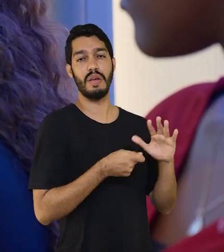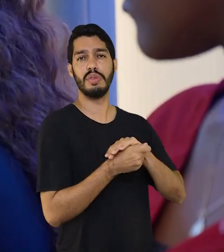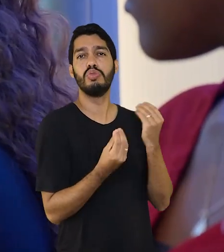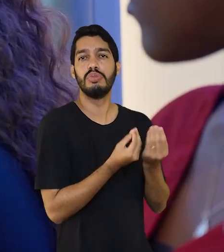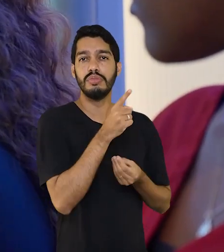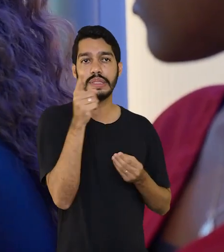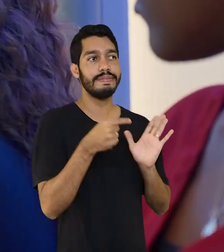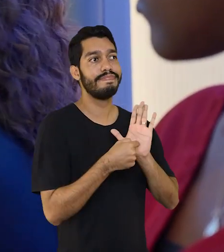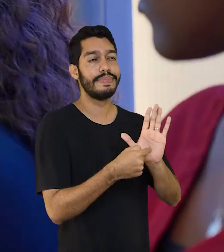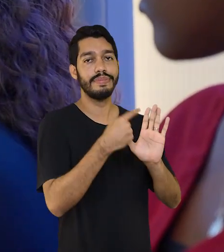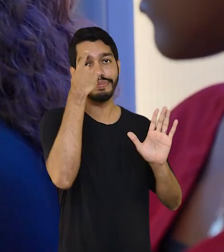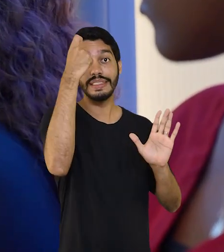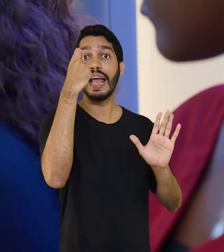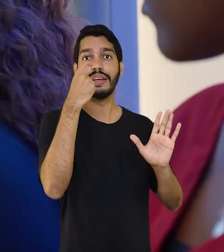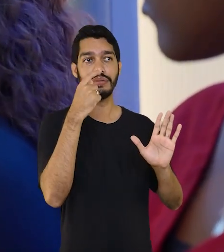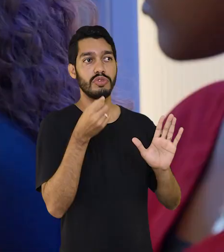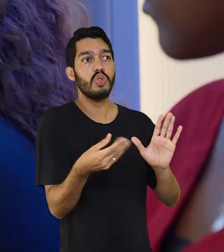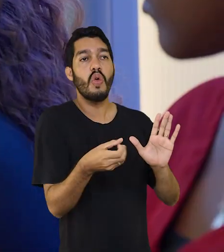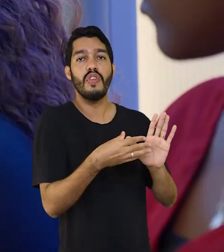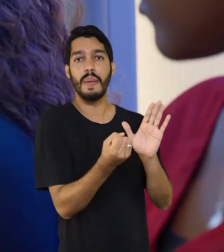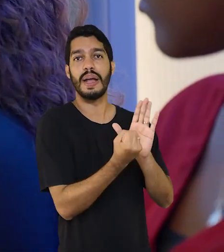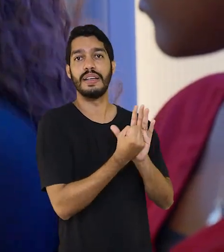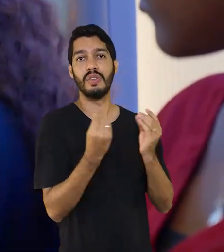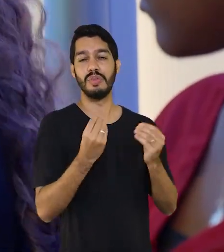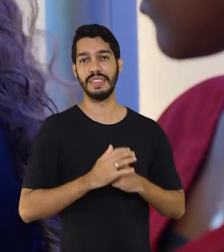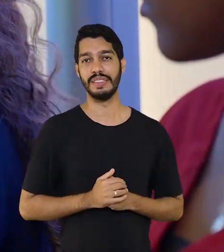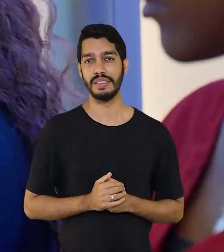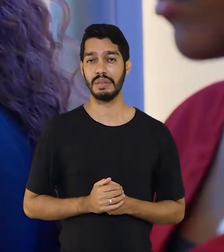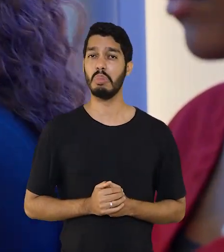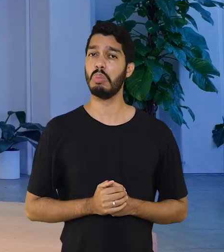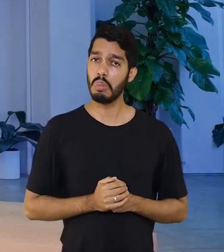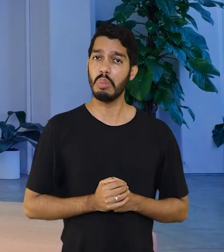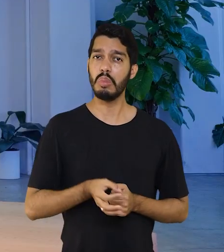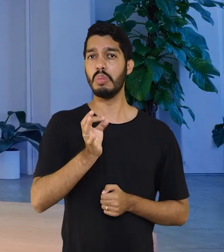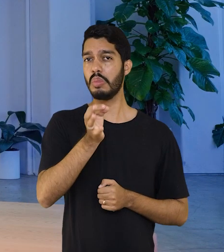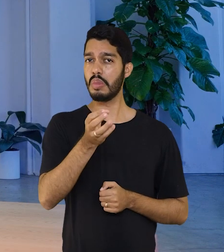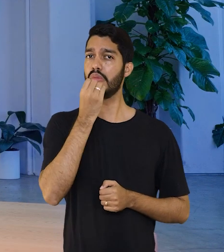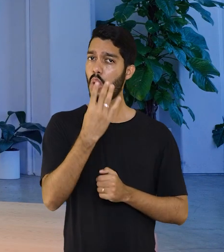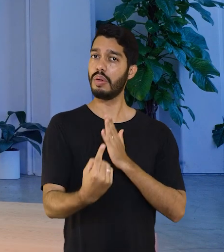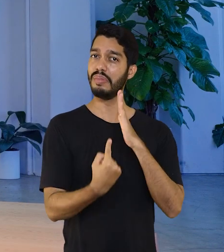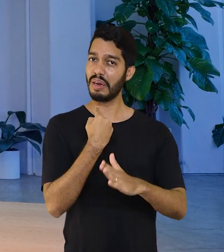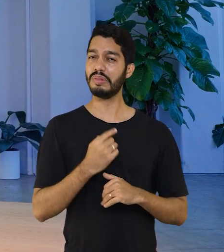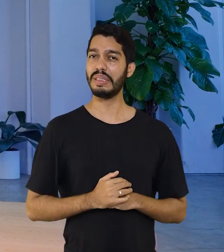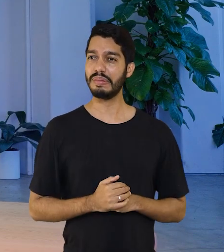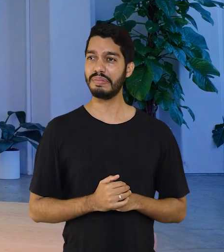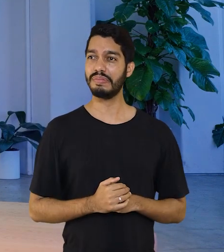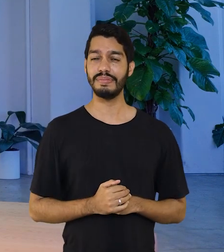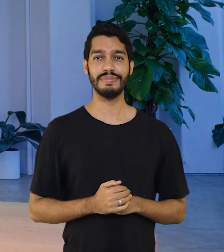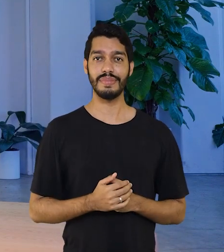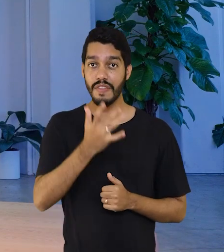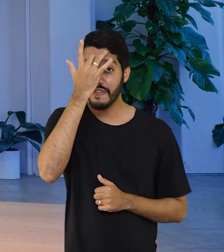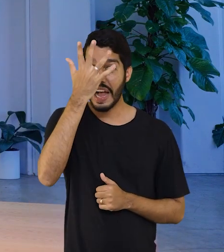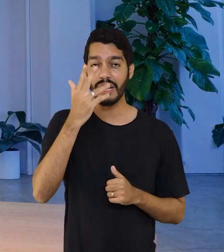era tão inserido. Como foi apresentar essa ideia para novas marcas? Excelente pergunta.